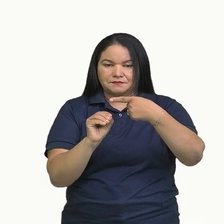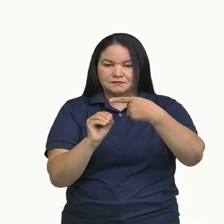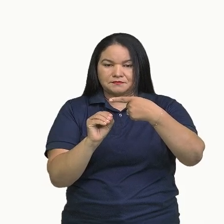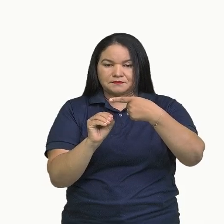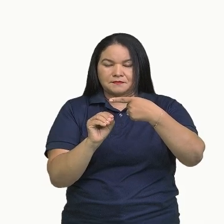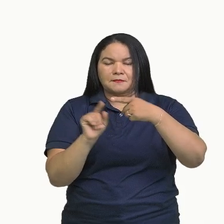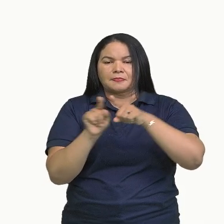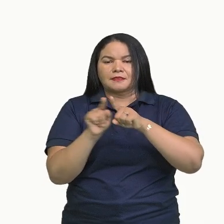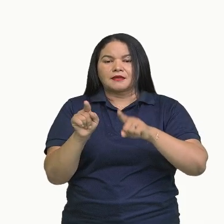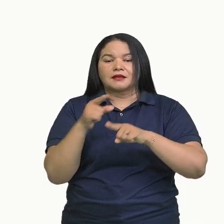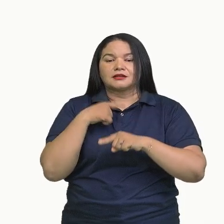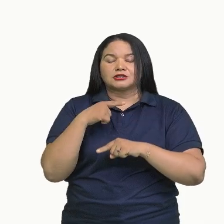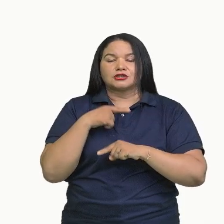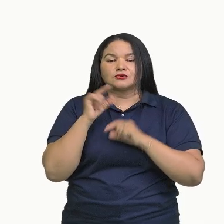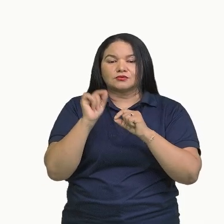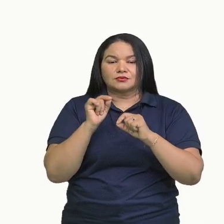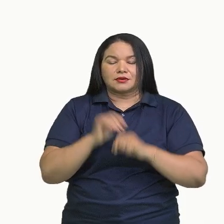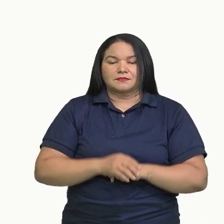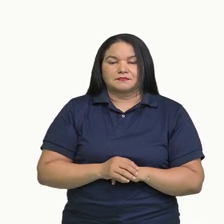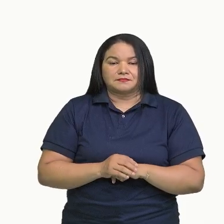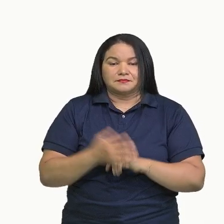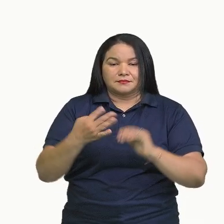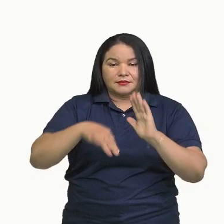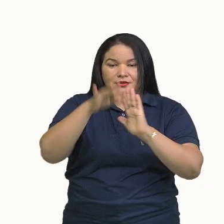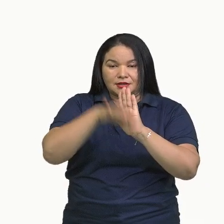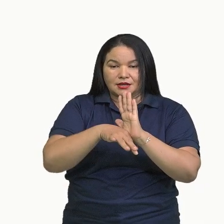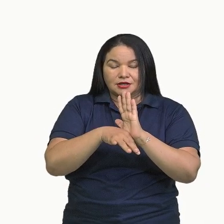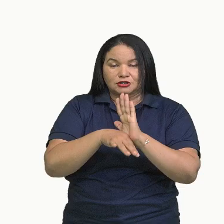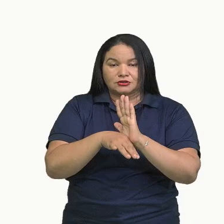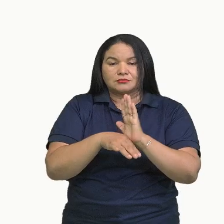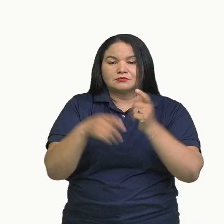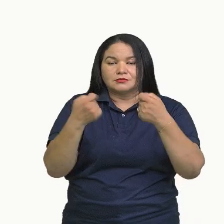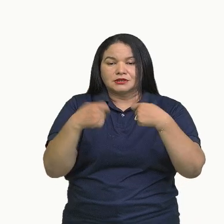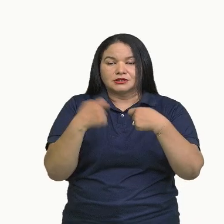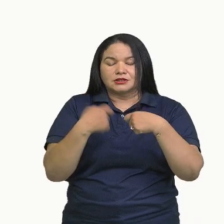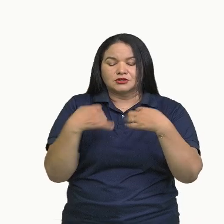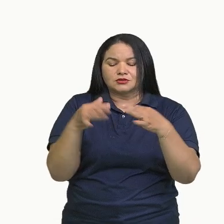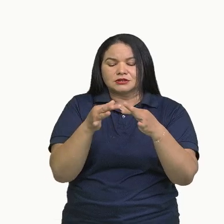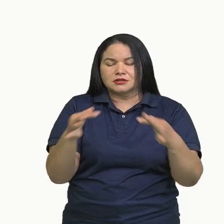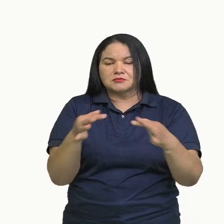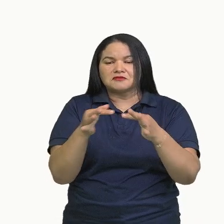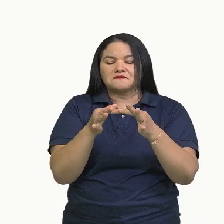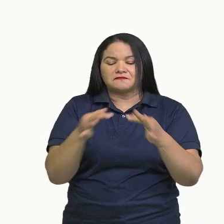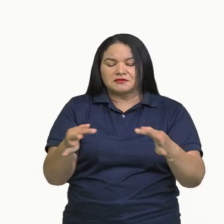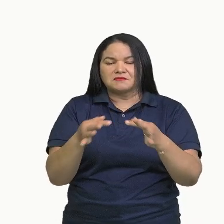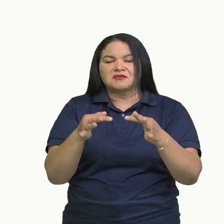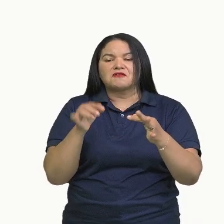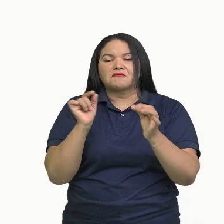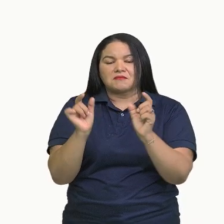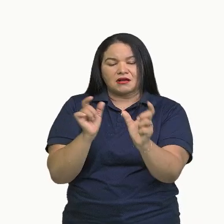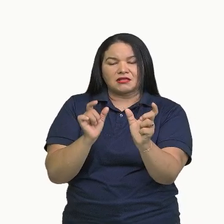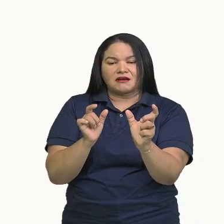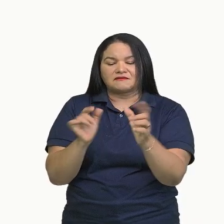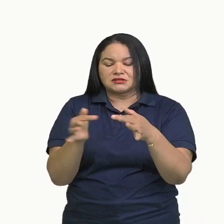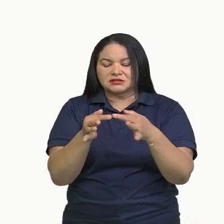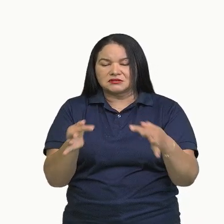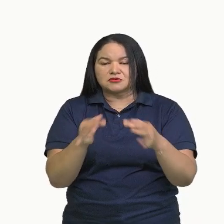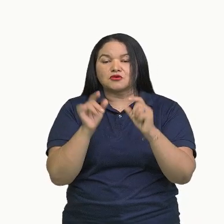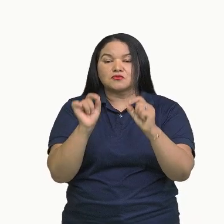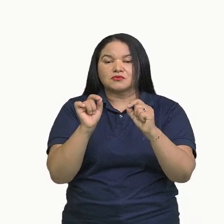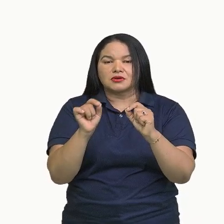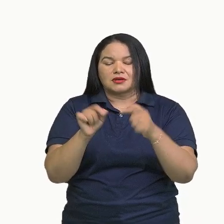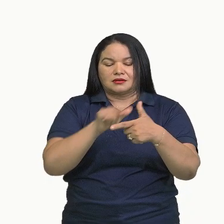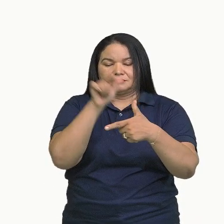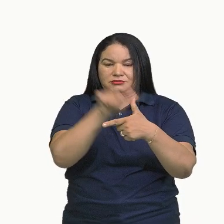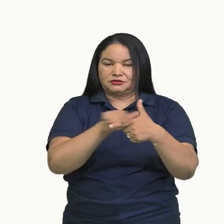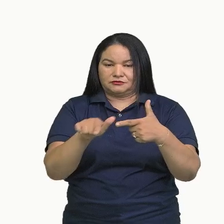repara que aqui o nosso texto ele diz assim, e simplifica se possível. O que é simplificar? Simplificar é você tornar um número